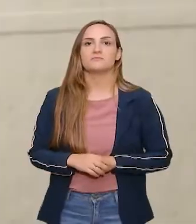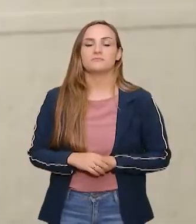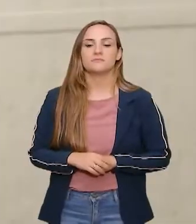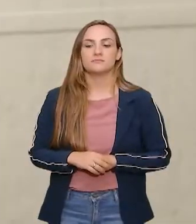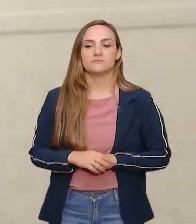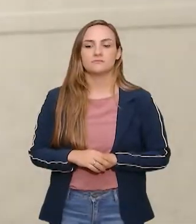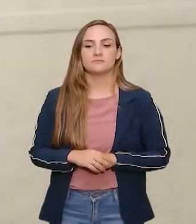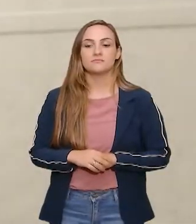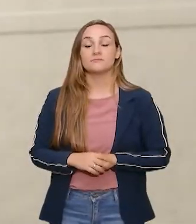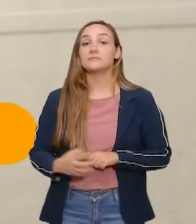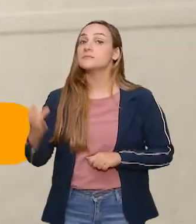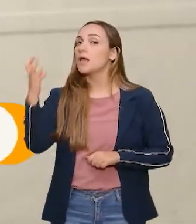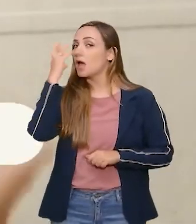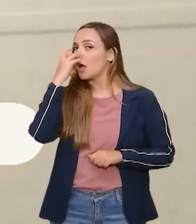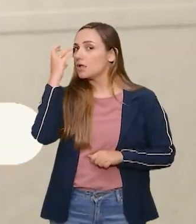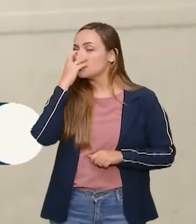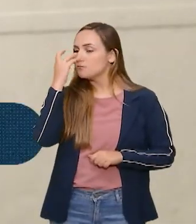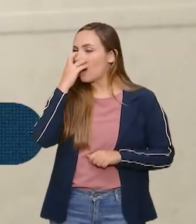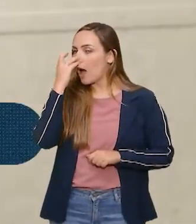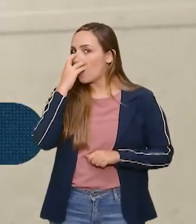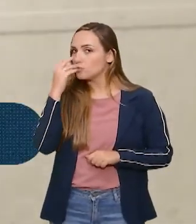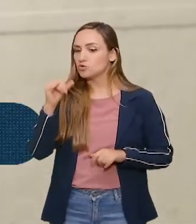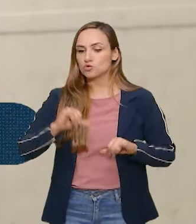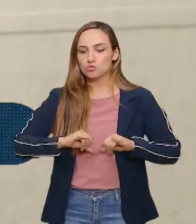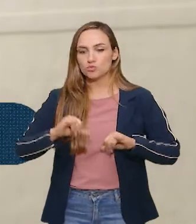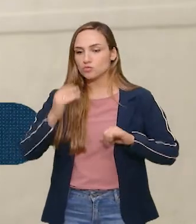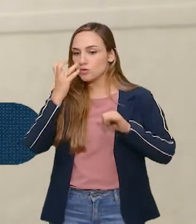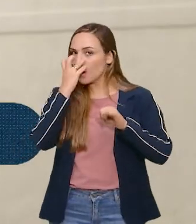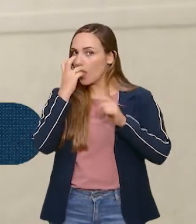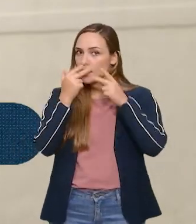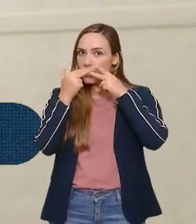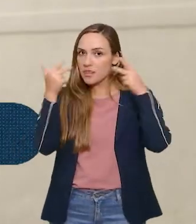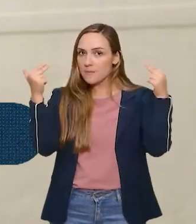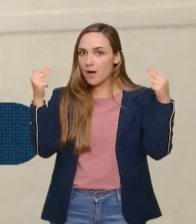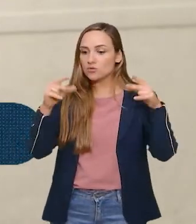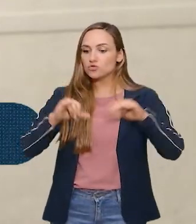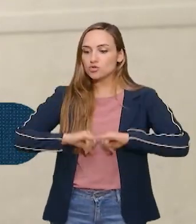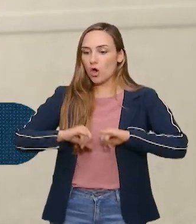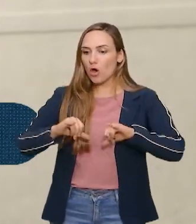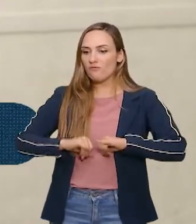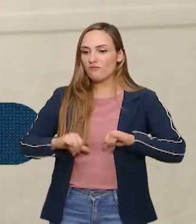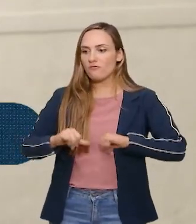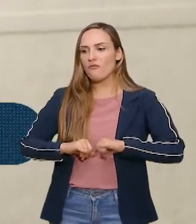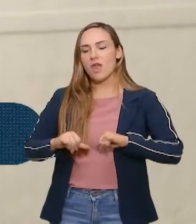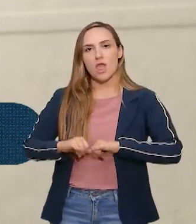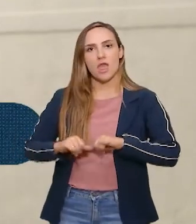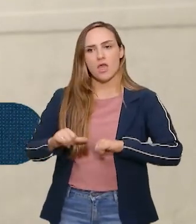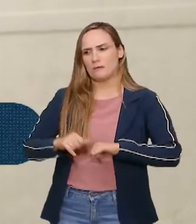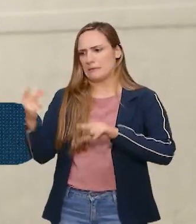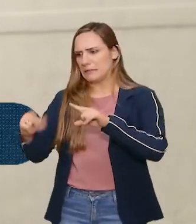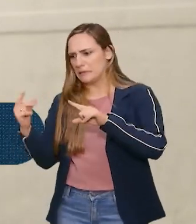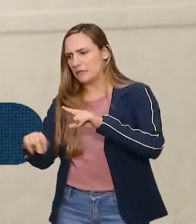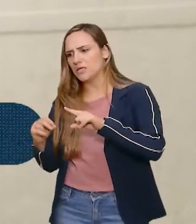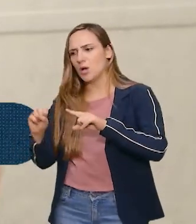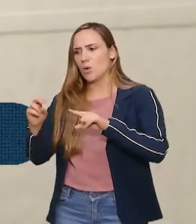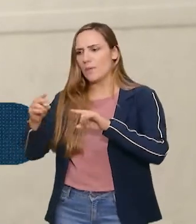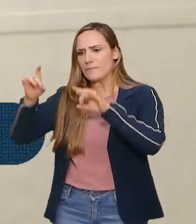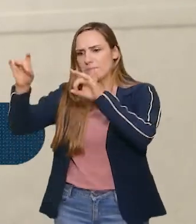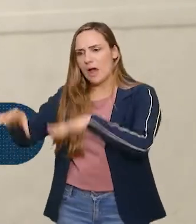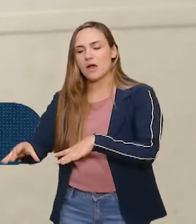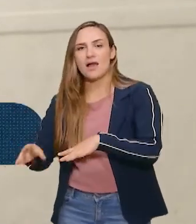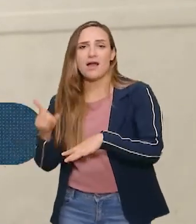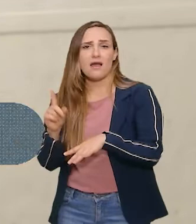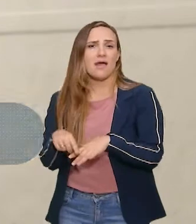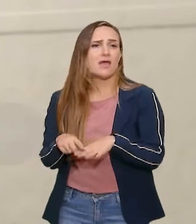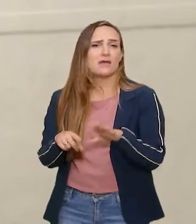Os animais abandonados ou os animais que vieram de maus tratos, eles são animais muito sensíveis, não são